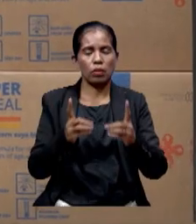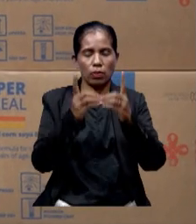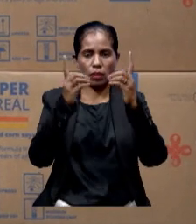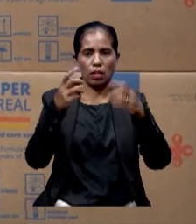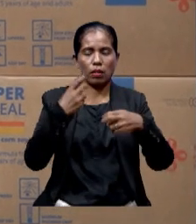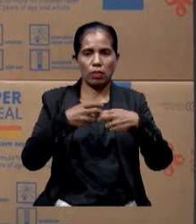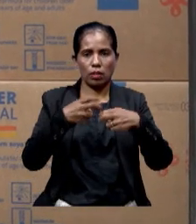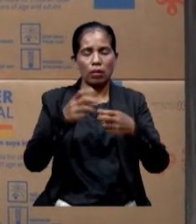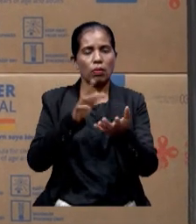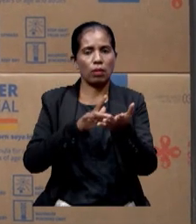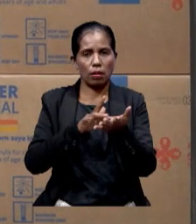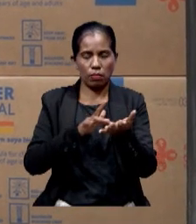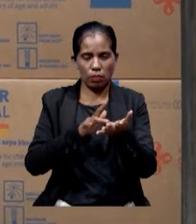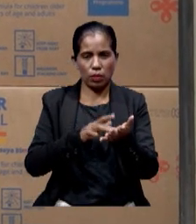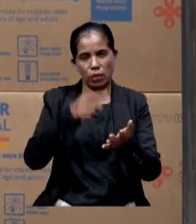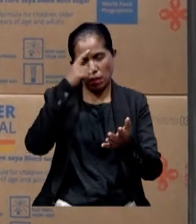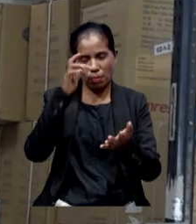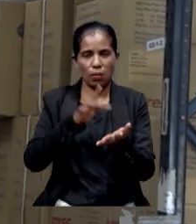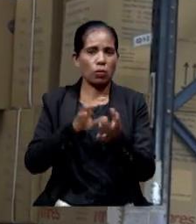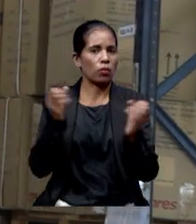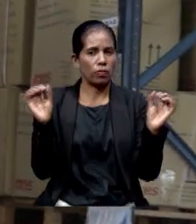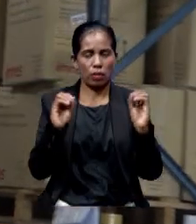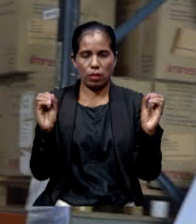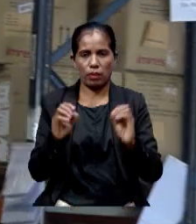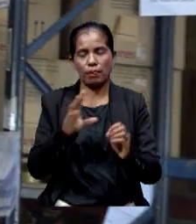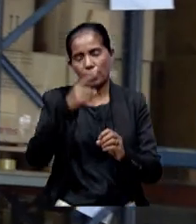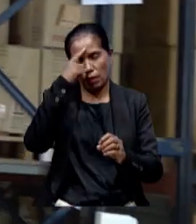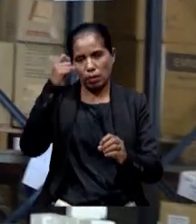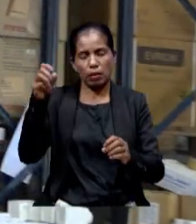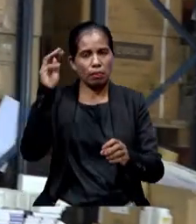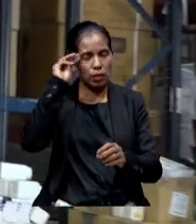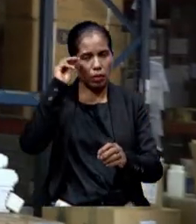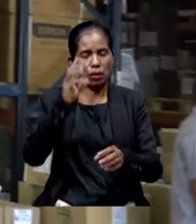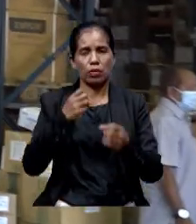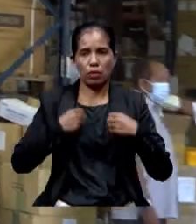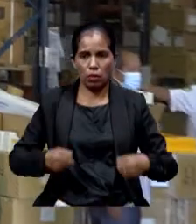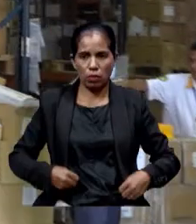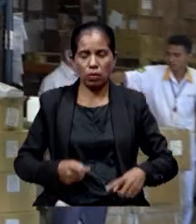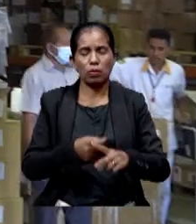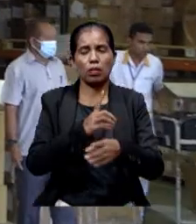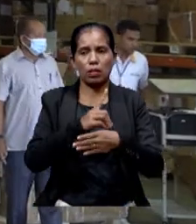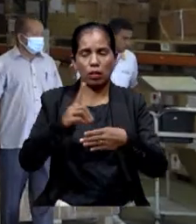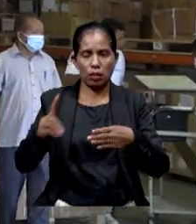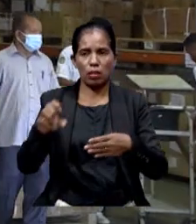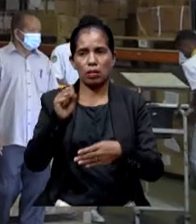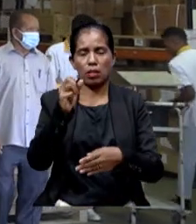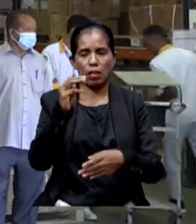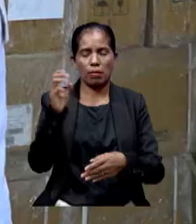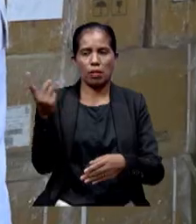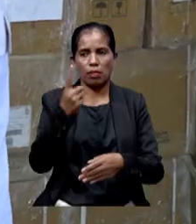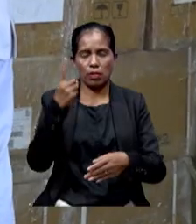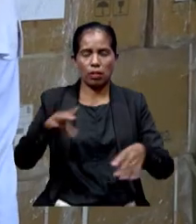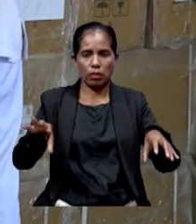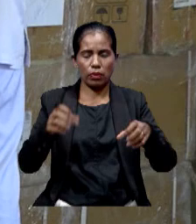Balung. Tambalai Harmajan Sames mai be Ministério Saúde Lihusi Direção Nasional Farmasia Medicamento Hosames na fating halo